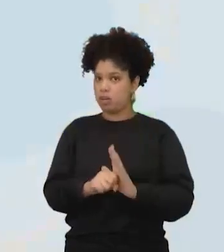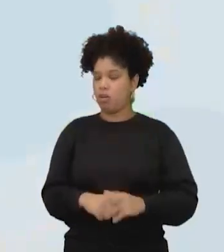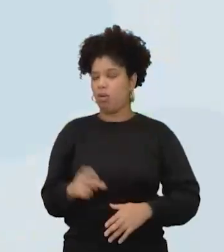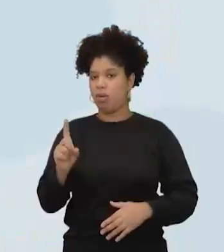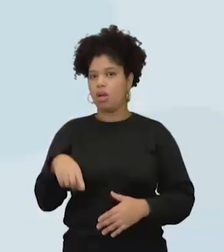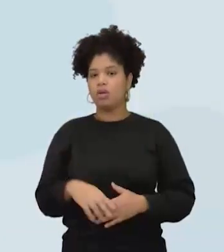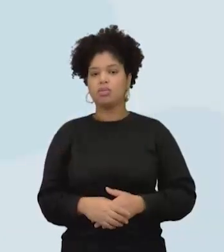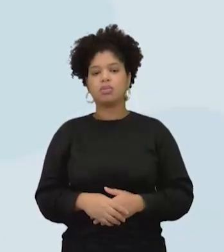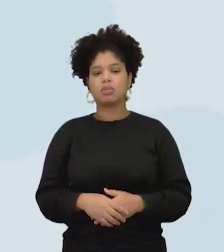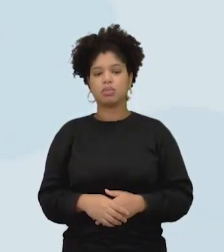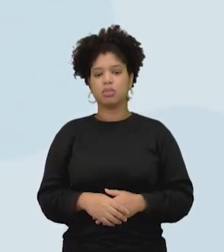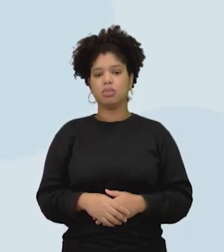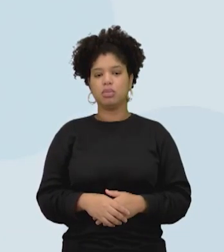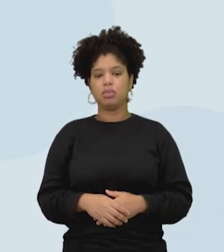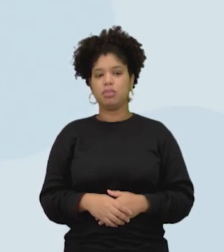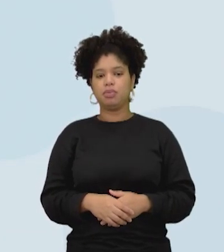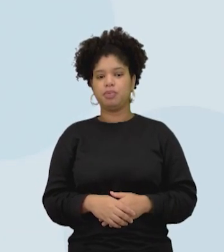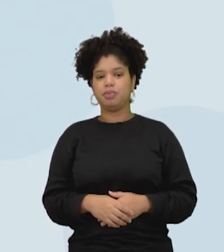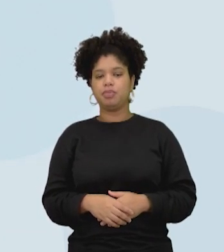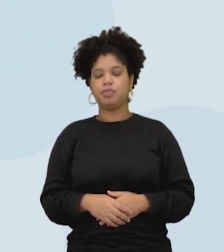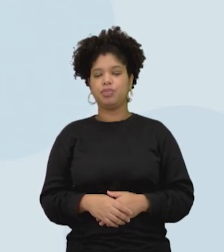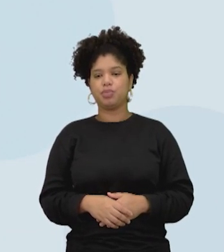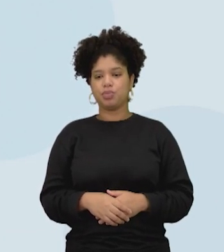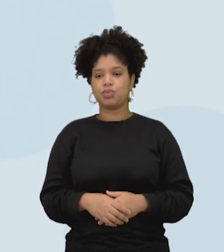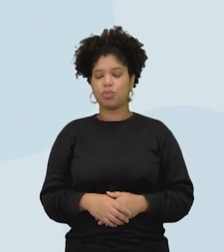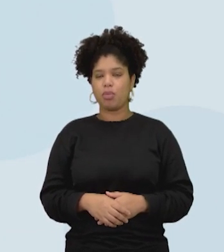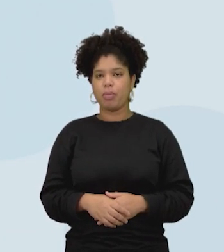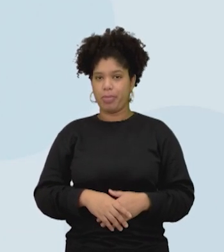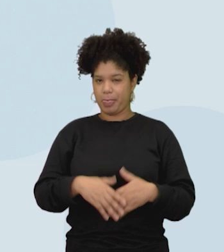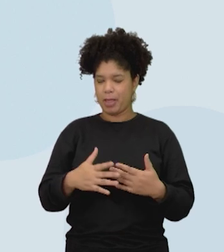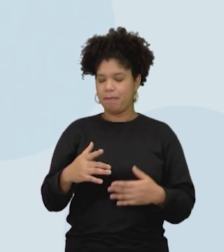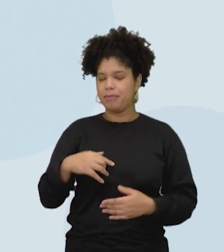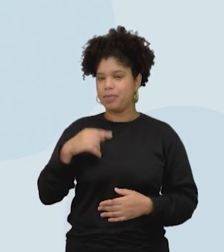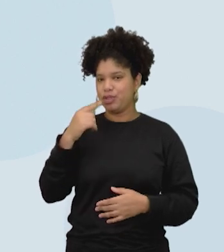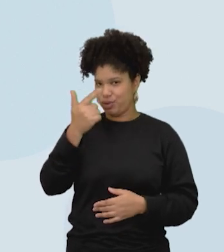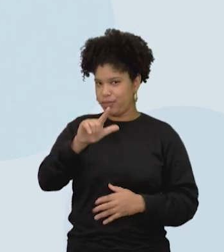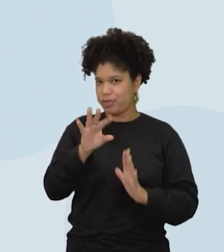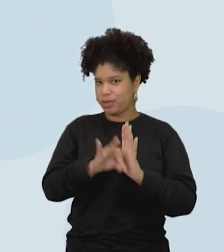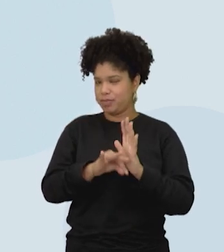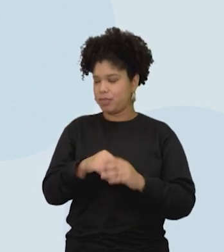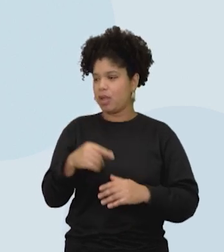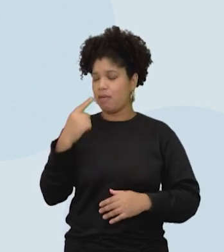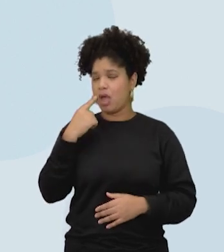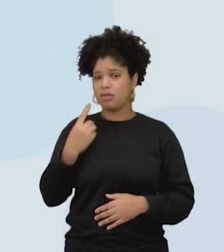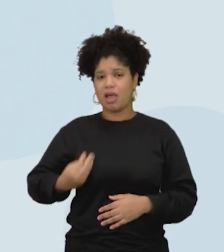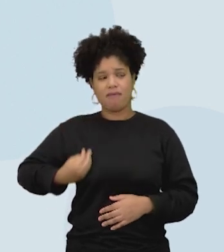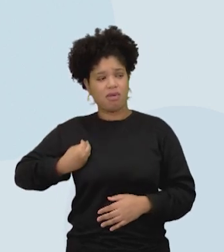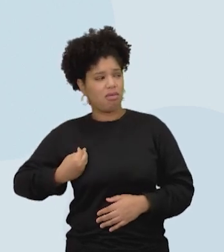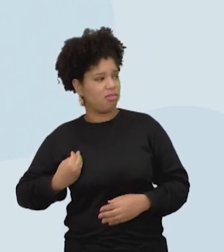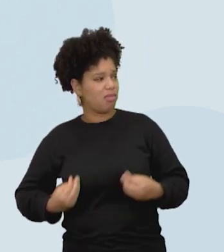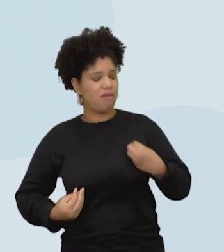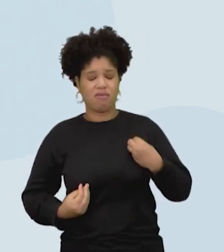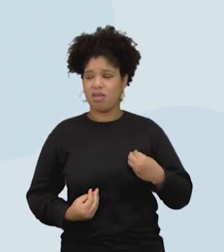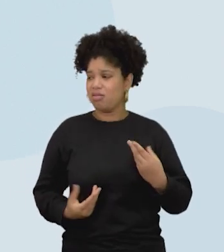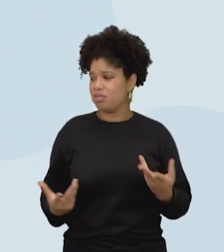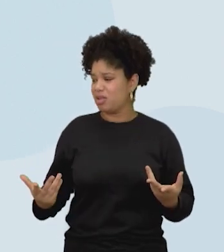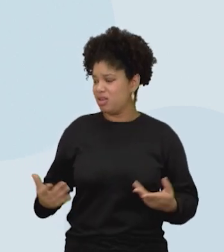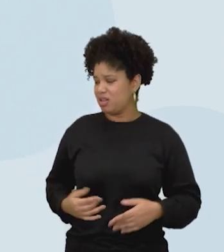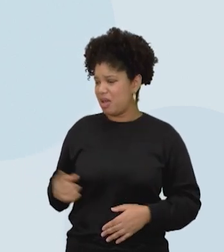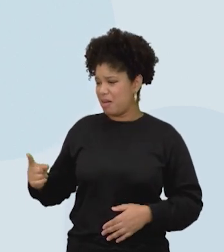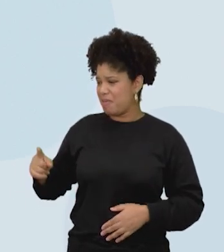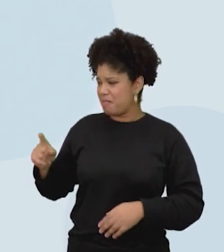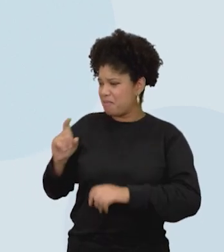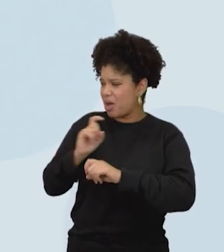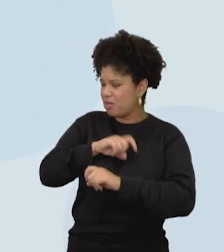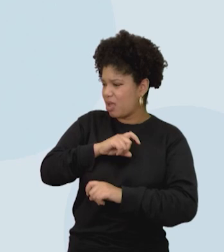poema. Então, já que eu vivo entre feras e me torno uma fera, e eu falo para você, é o conselho, que eu dou para você, toma um fósforo,